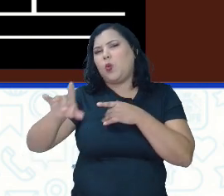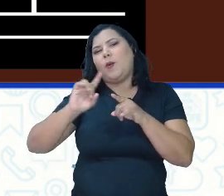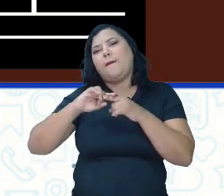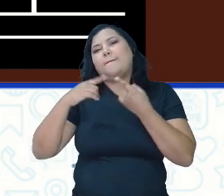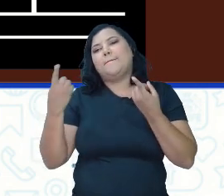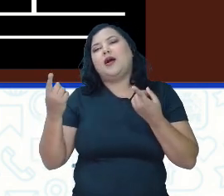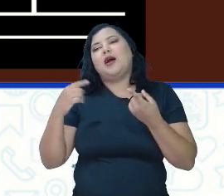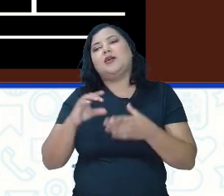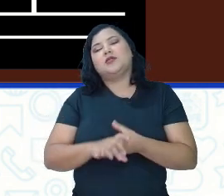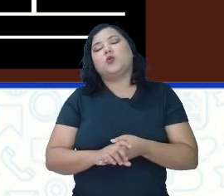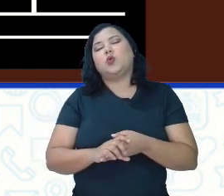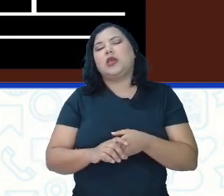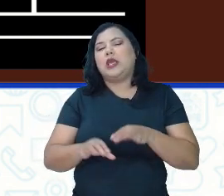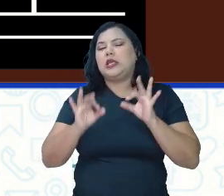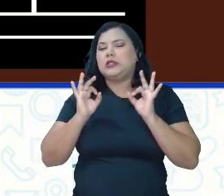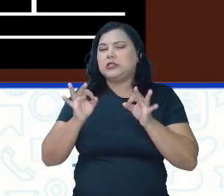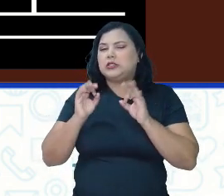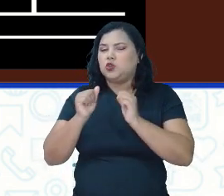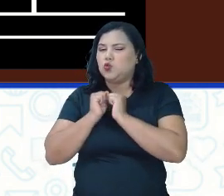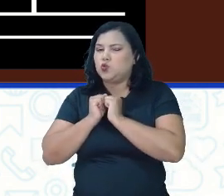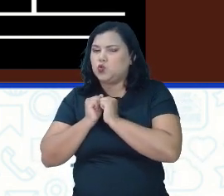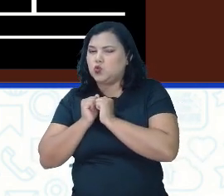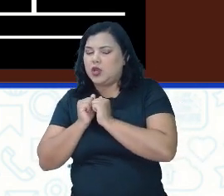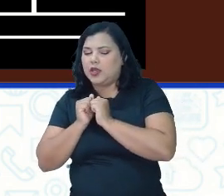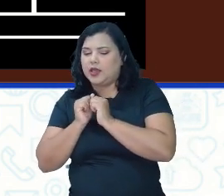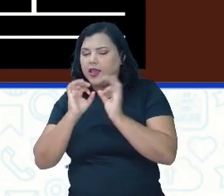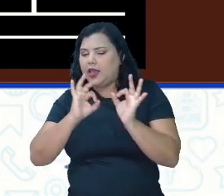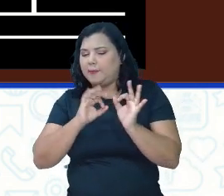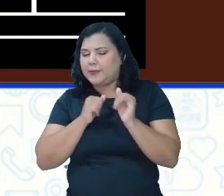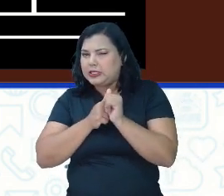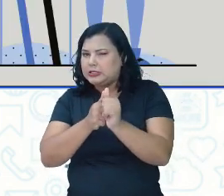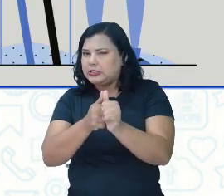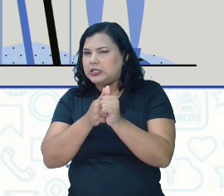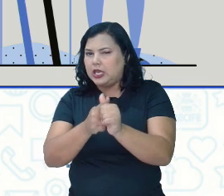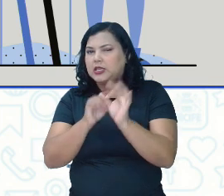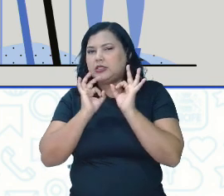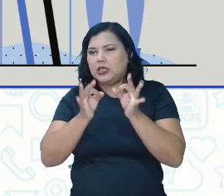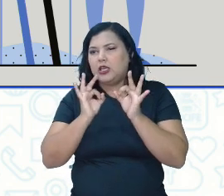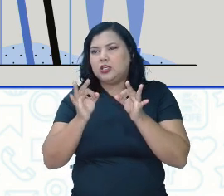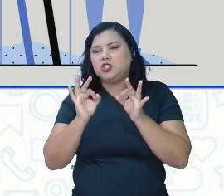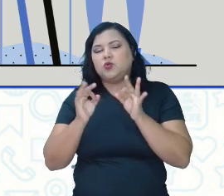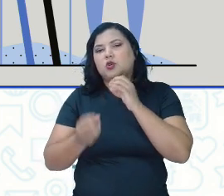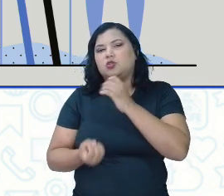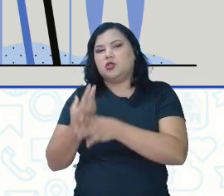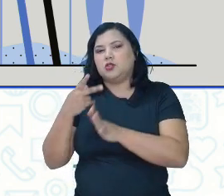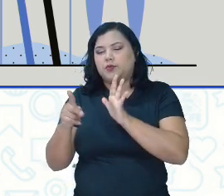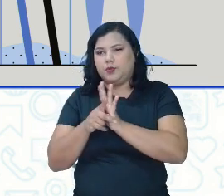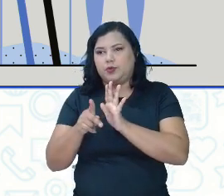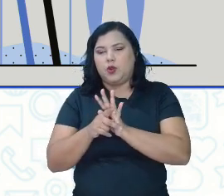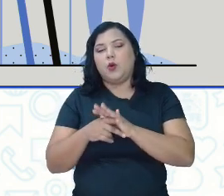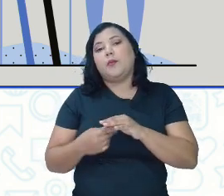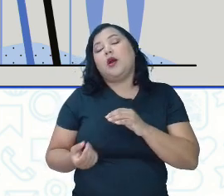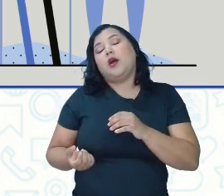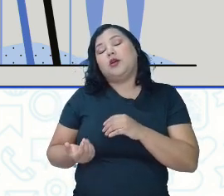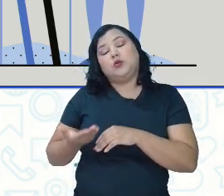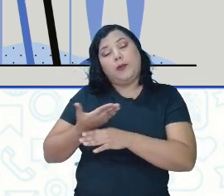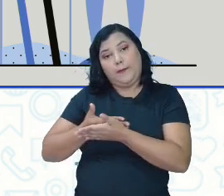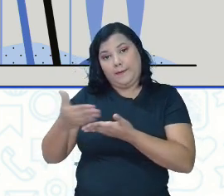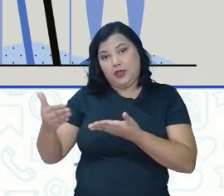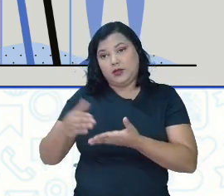bem mais fiéis às obras originais. Além disso, existe muito